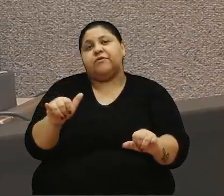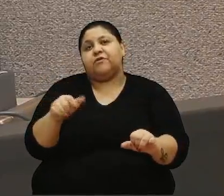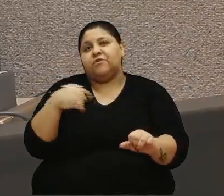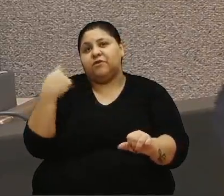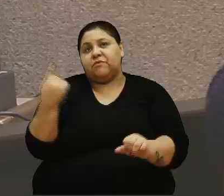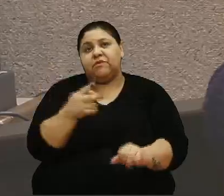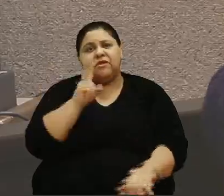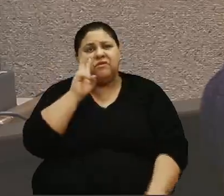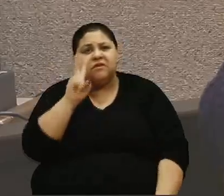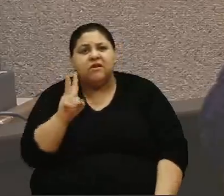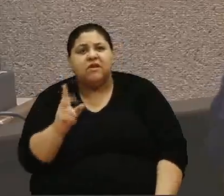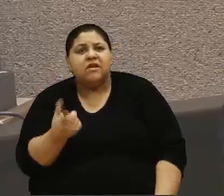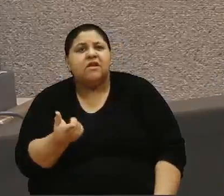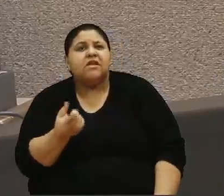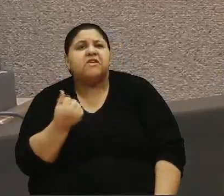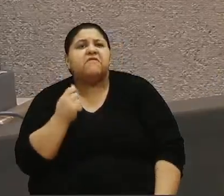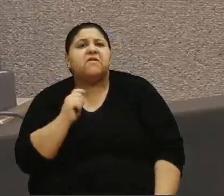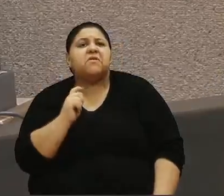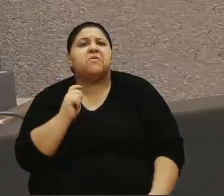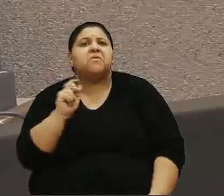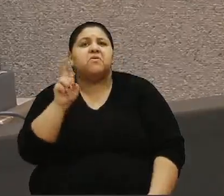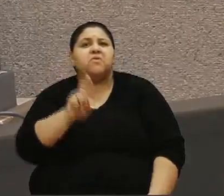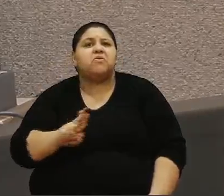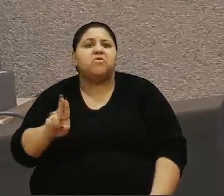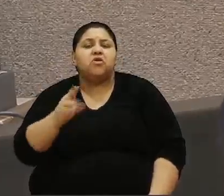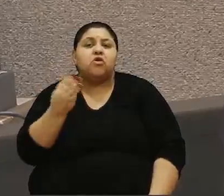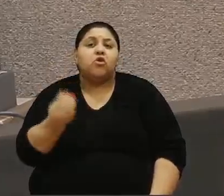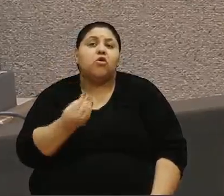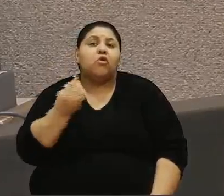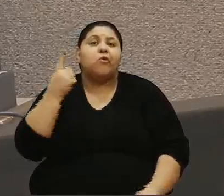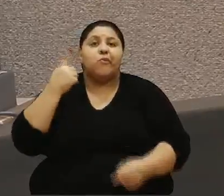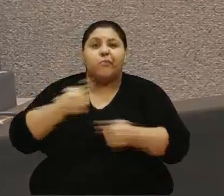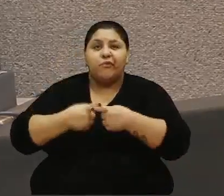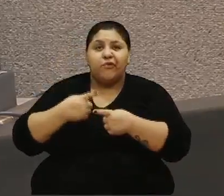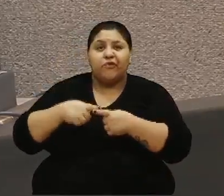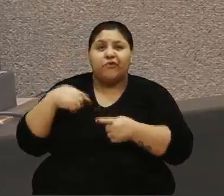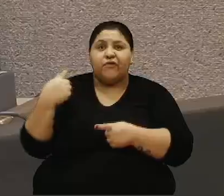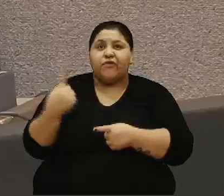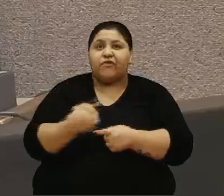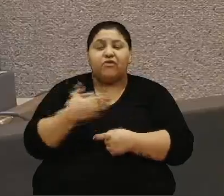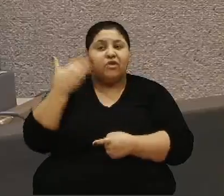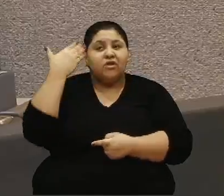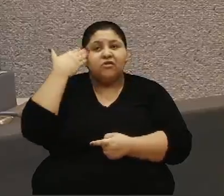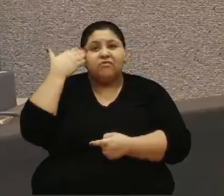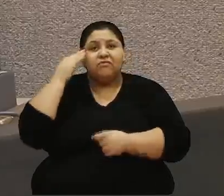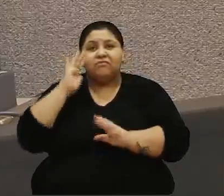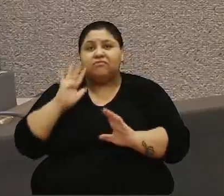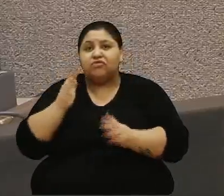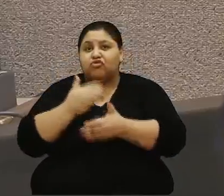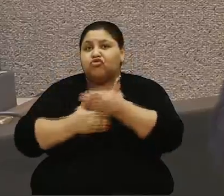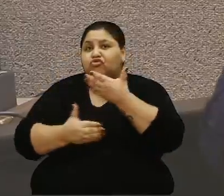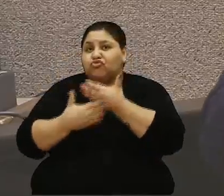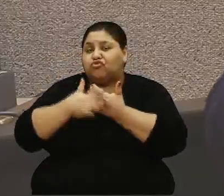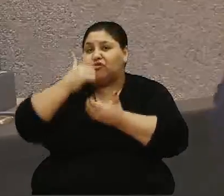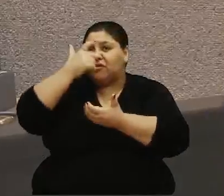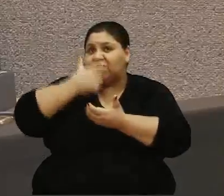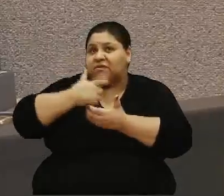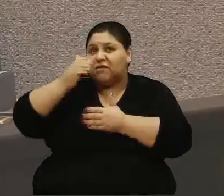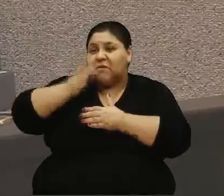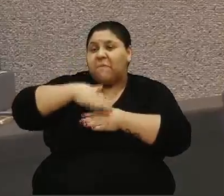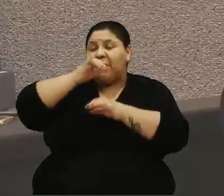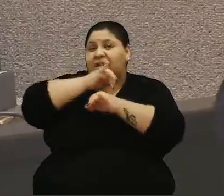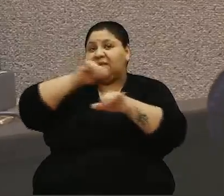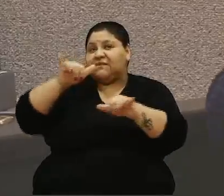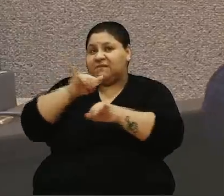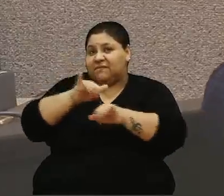gente ver que valores foram gastos, como foram gastos e por que também que a gente não ficou sabendo de tudo isso. Eu acho que quanto mais